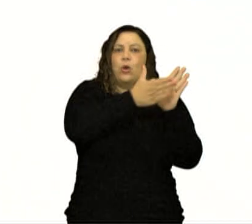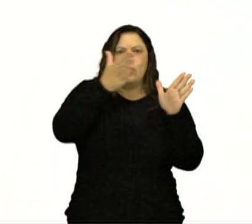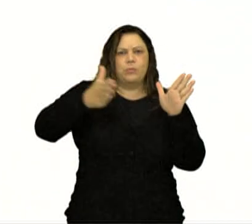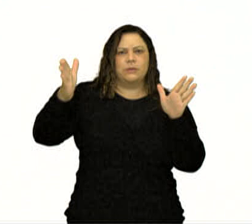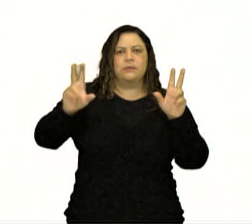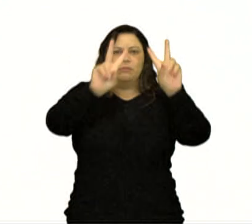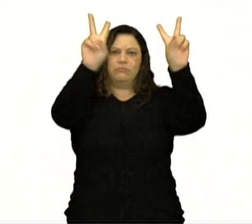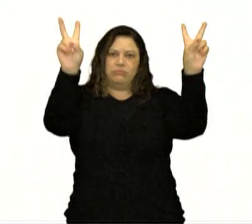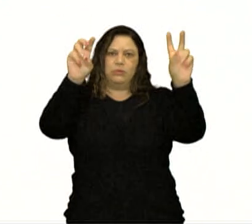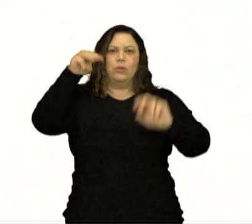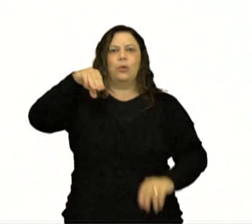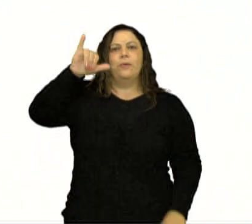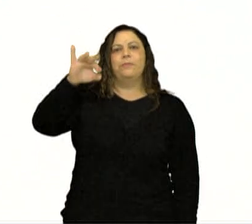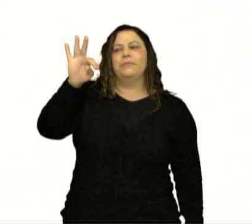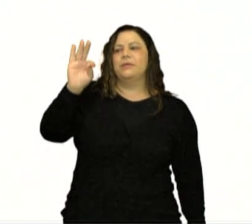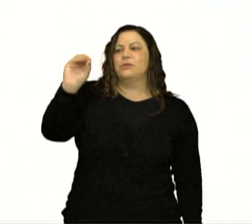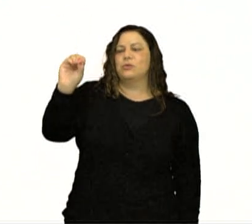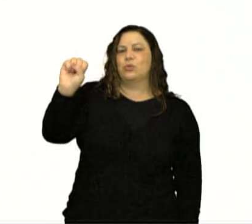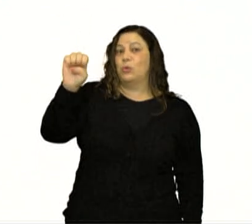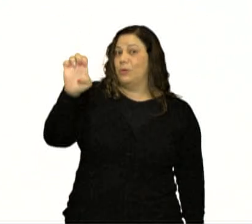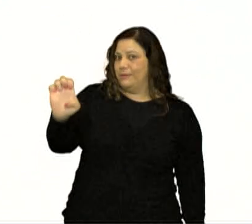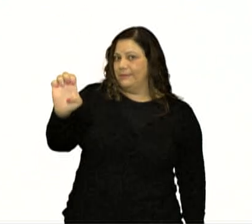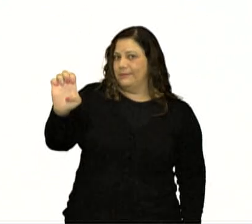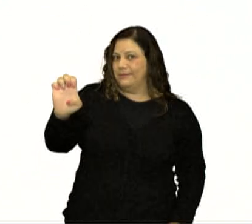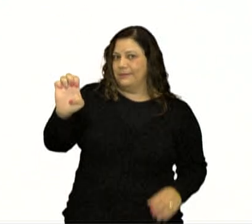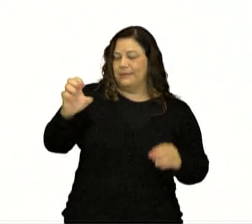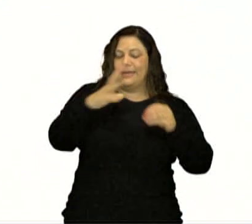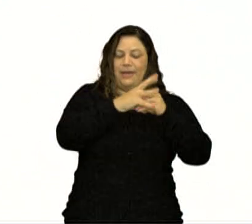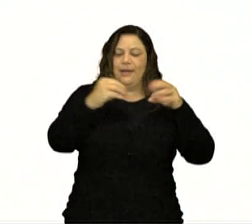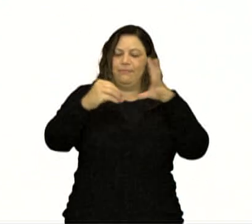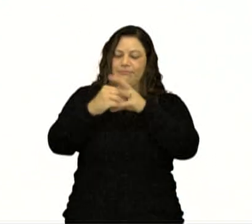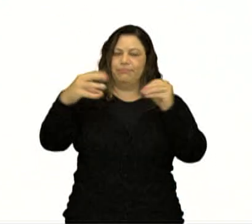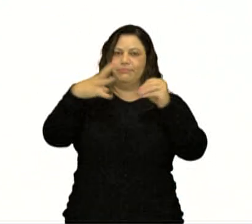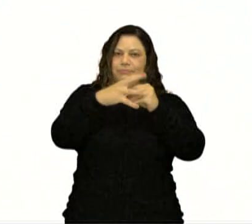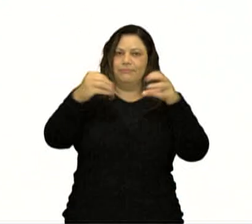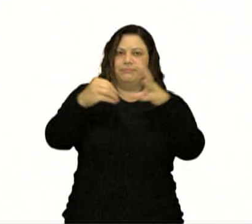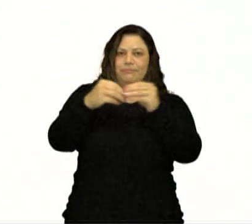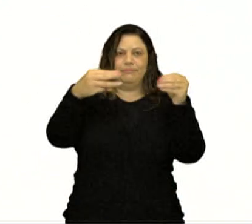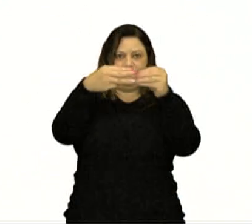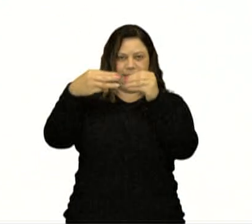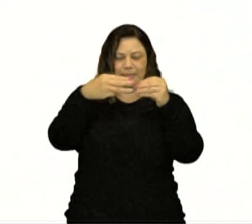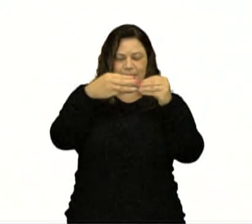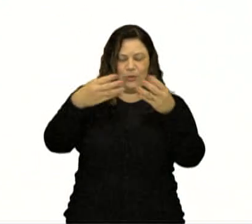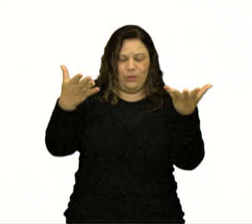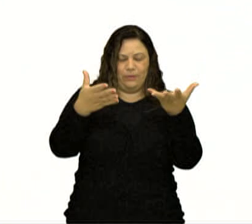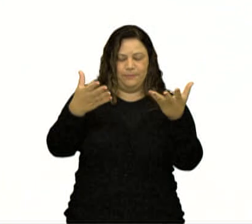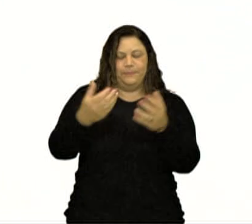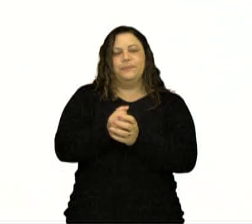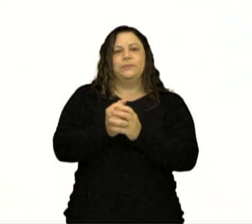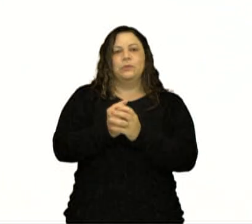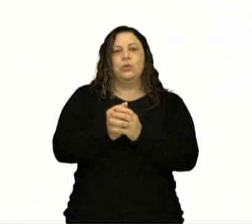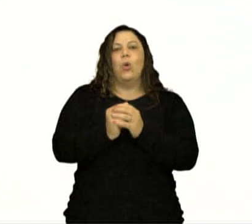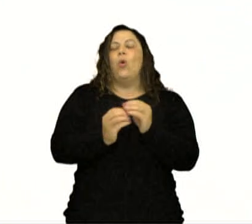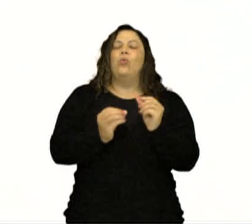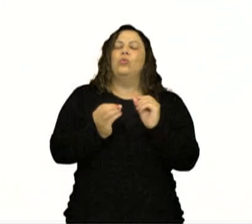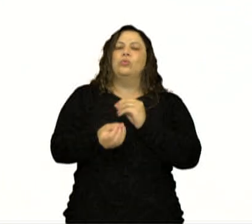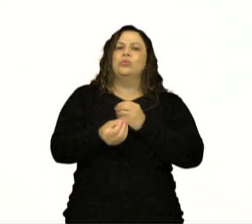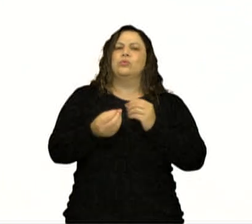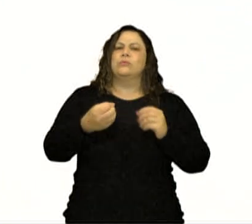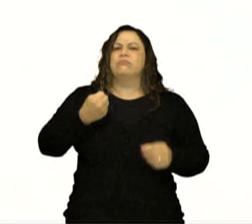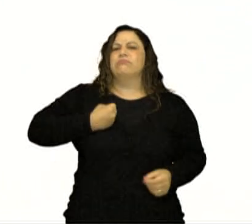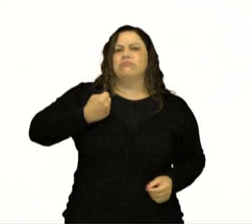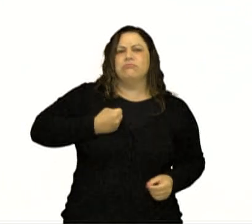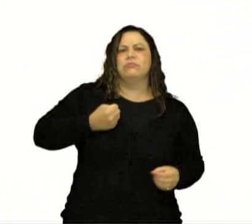denomina-se mitose. É o nome da divisão celular que acontece, né? De fazer cópias ali dela mesma, mantendo os números de cromossomos. A formação de tumores